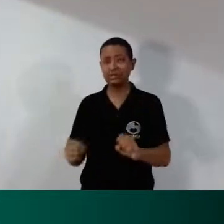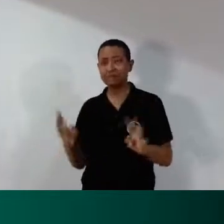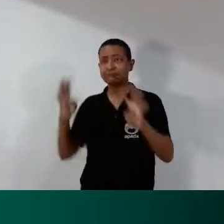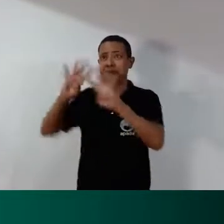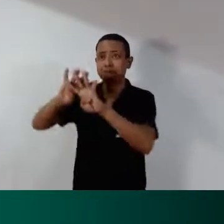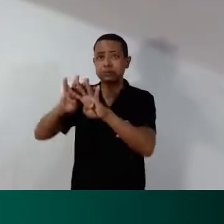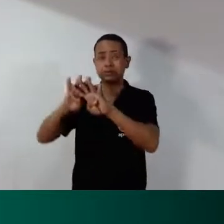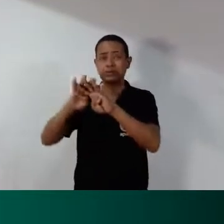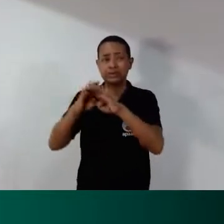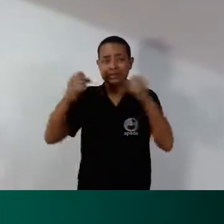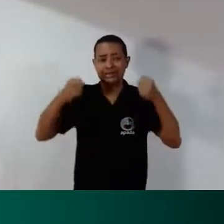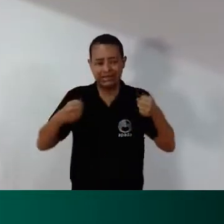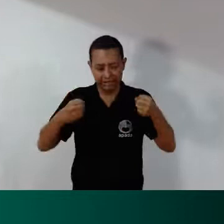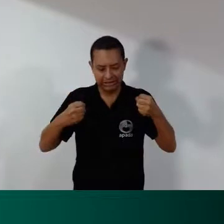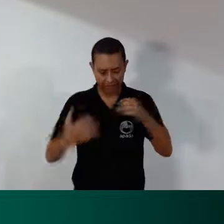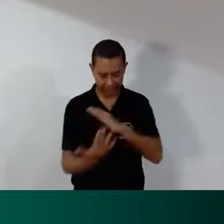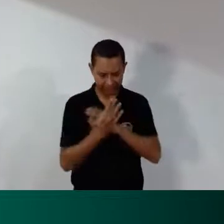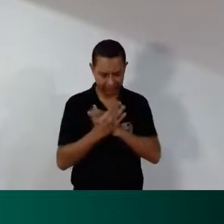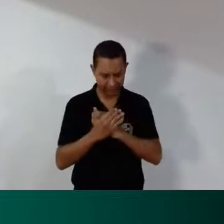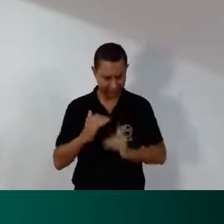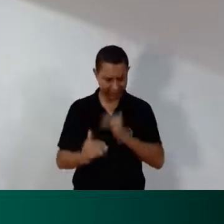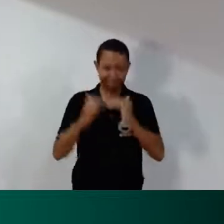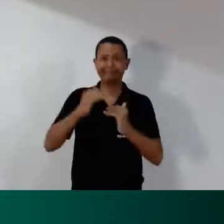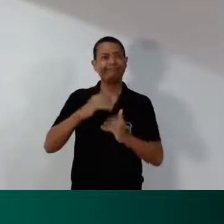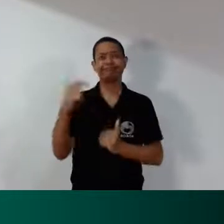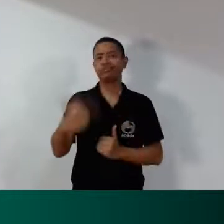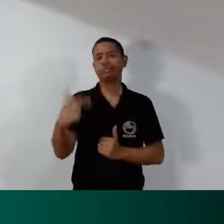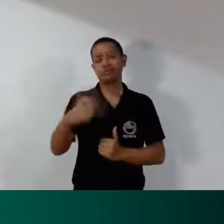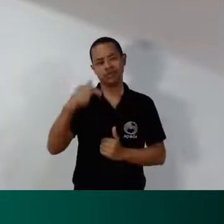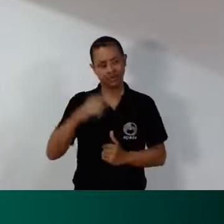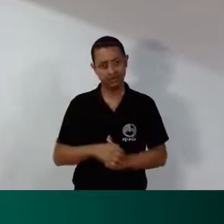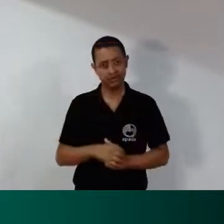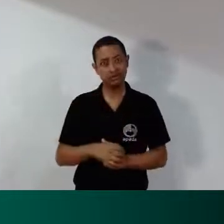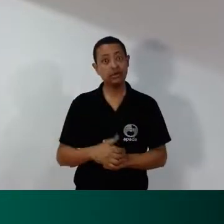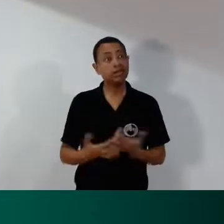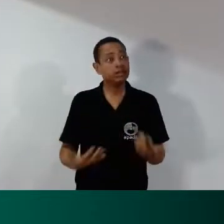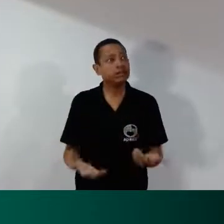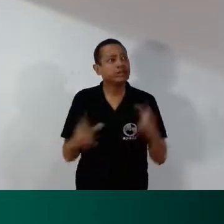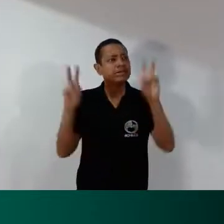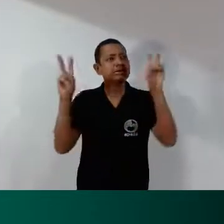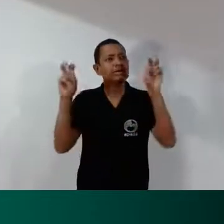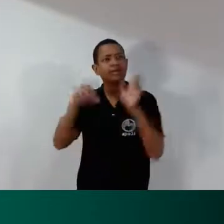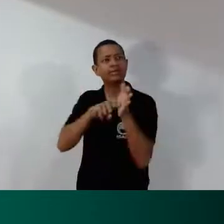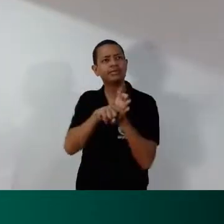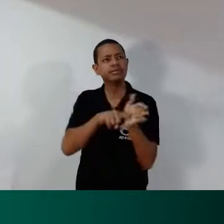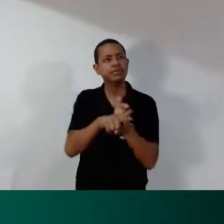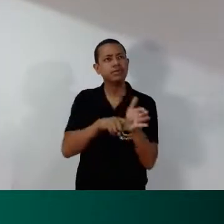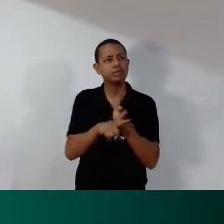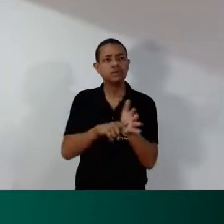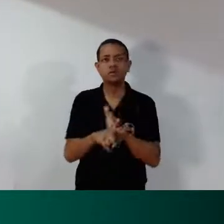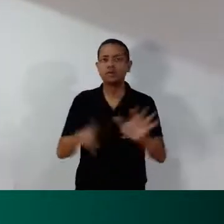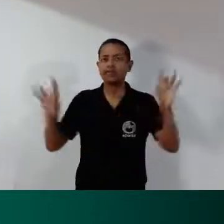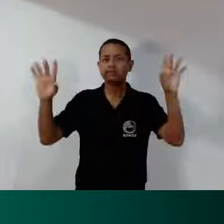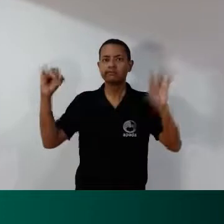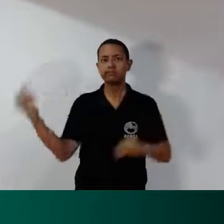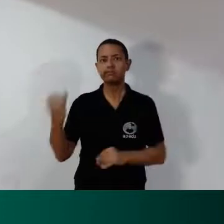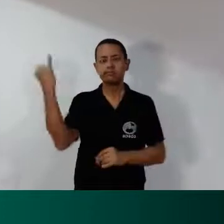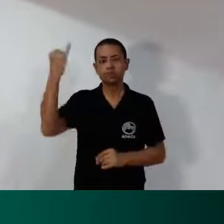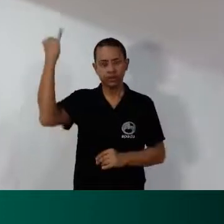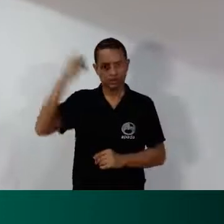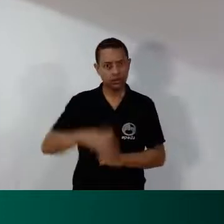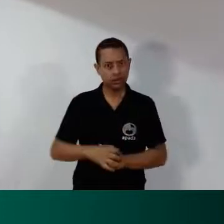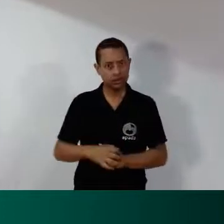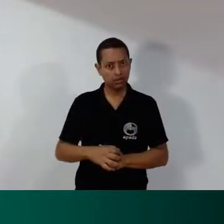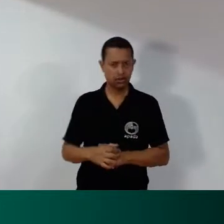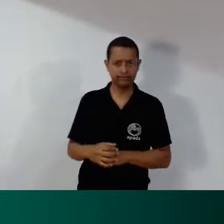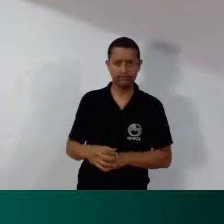cara isso aí é uma pesquisa do porque assim você como é que você pega um cara que vai